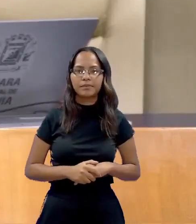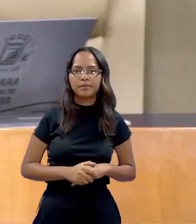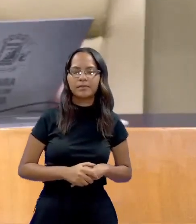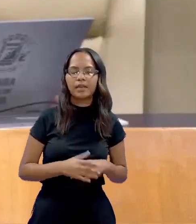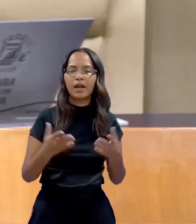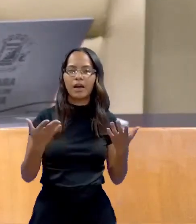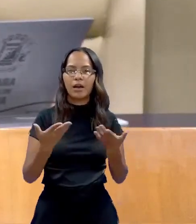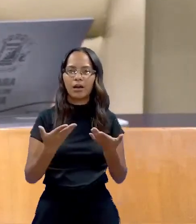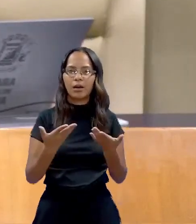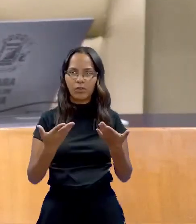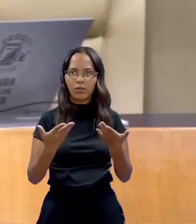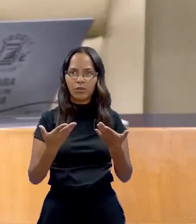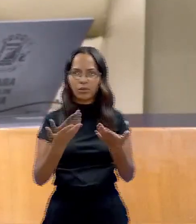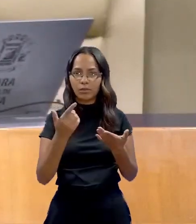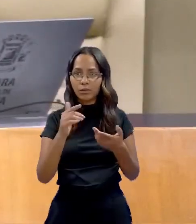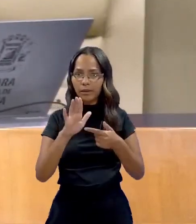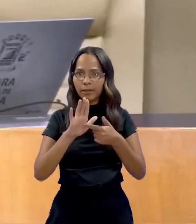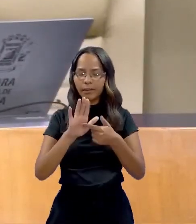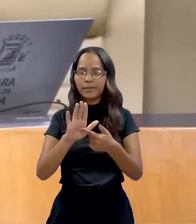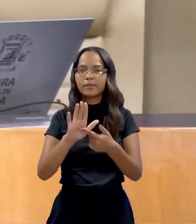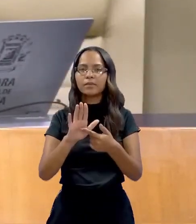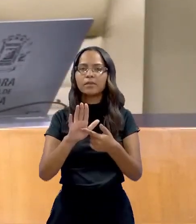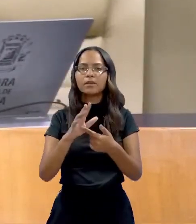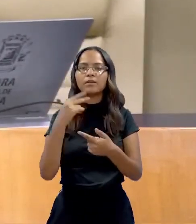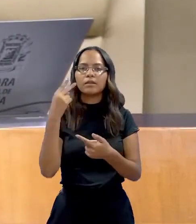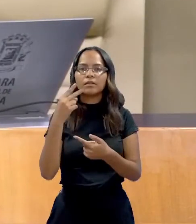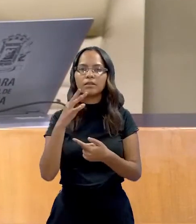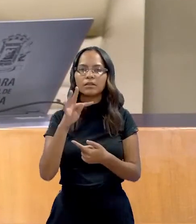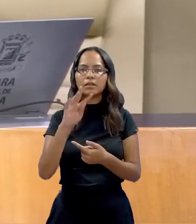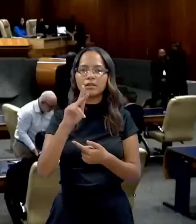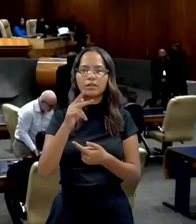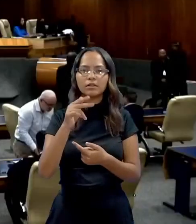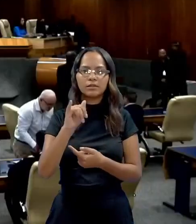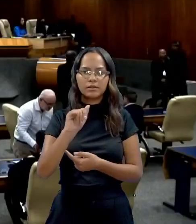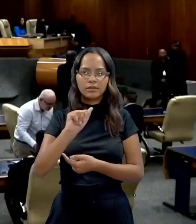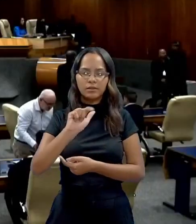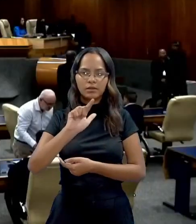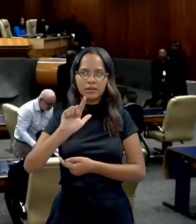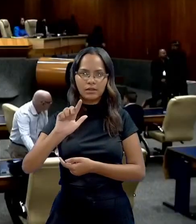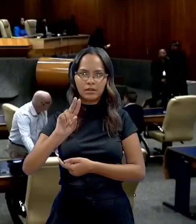é destinado à apresentação de matéria. Vereador Tiago Ghiotti.